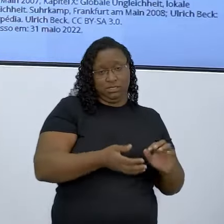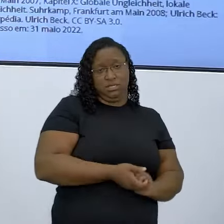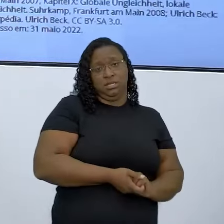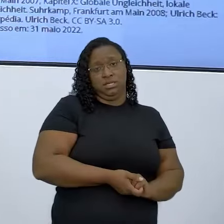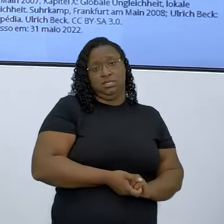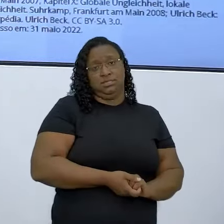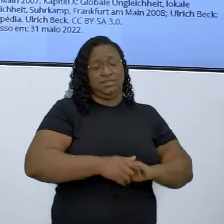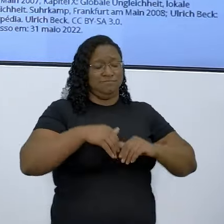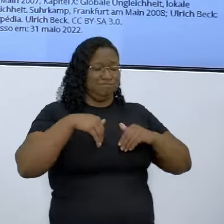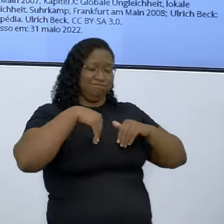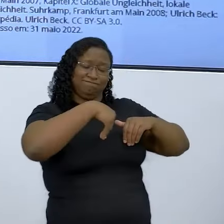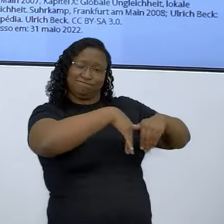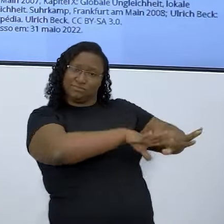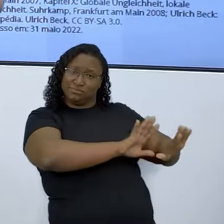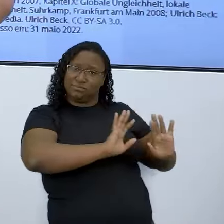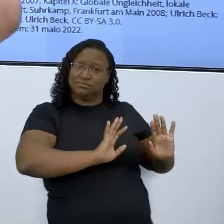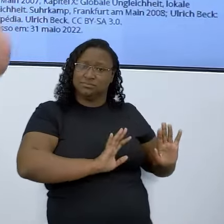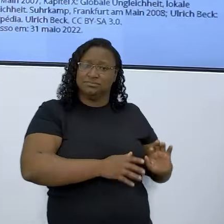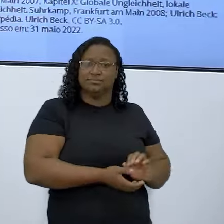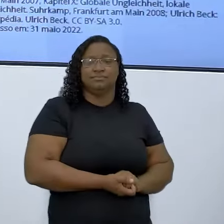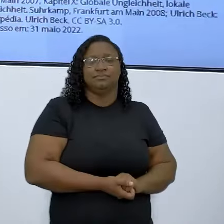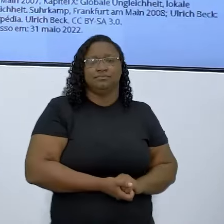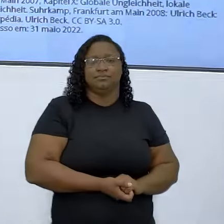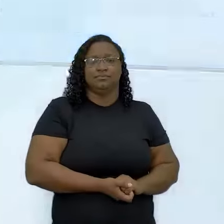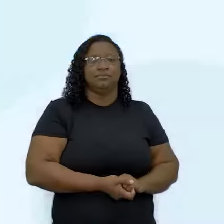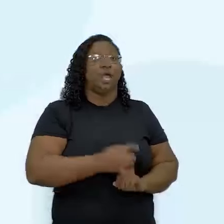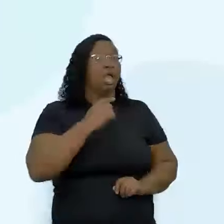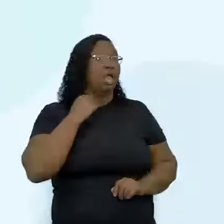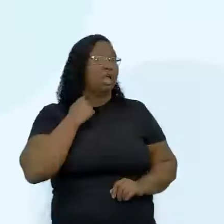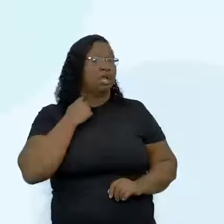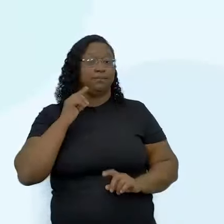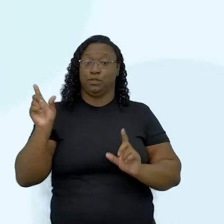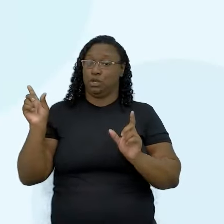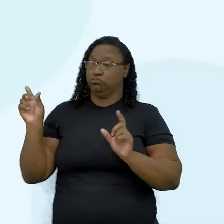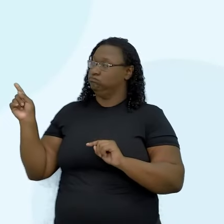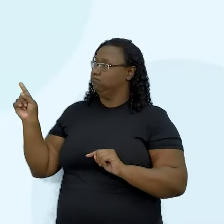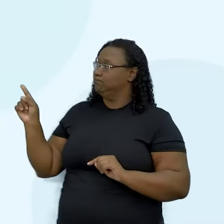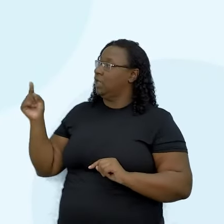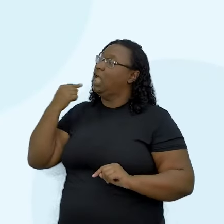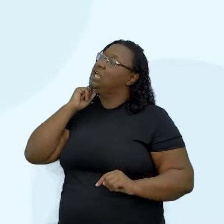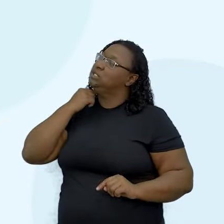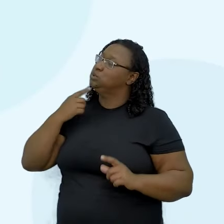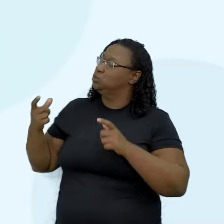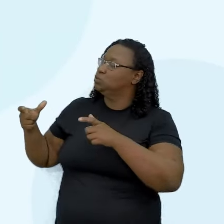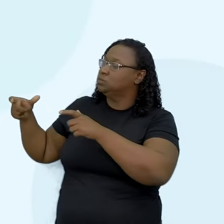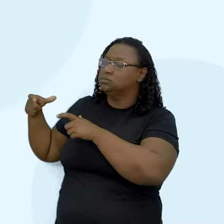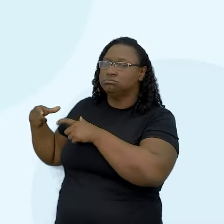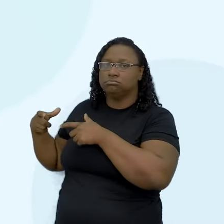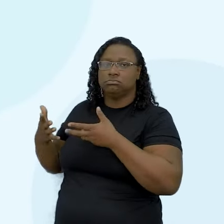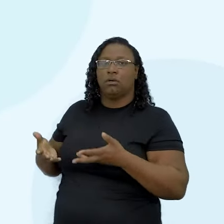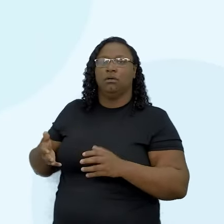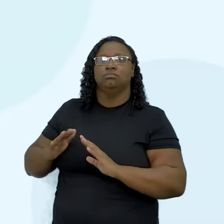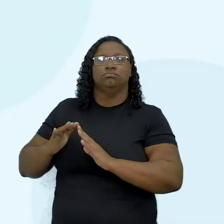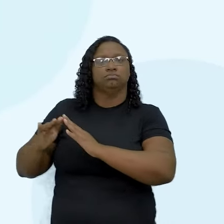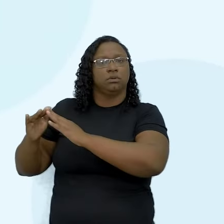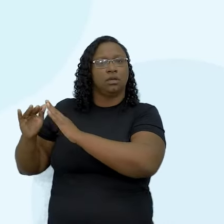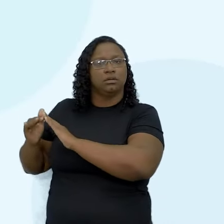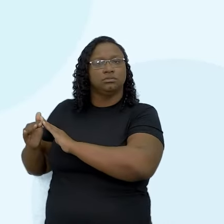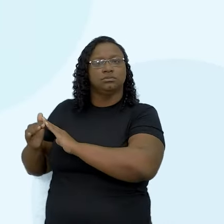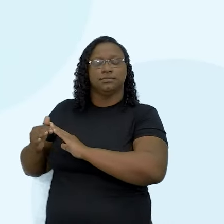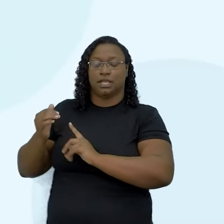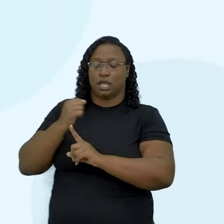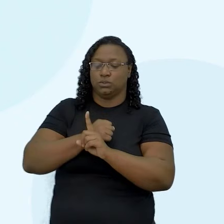estão sendo jogadas. Então ele até colocou ali a questão de lixões habitados, porque se você, vamos dizer assim, se para a sociedade você não tem um